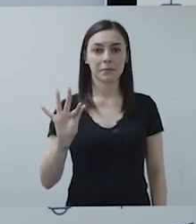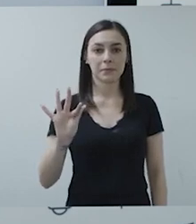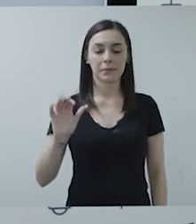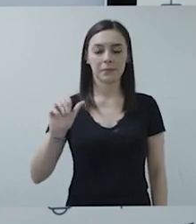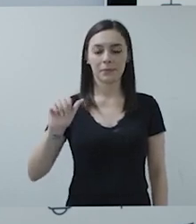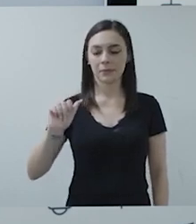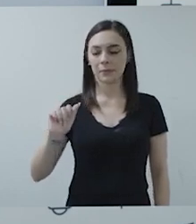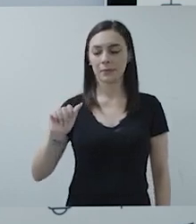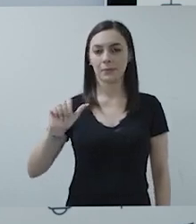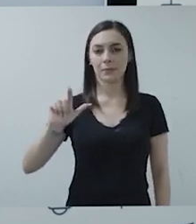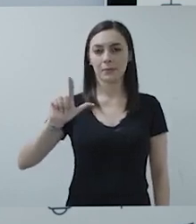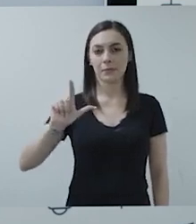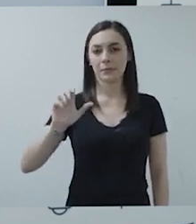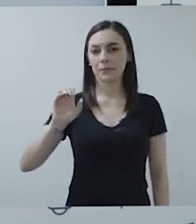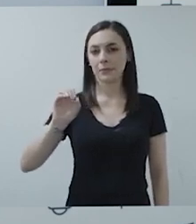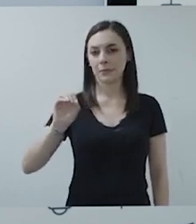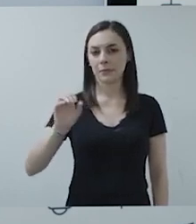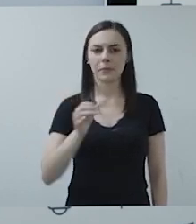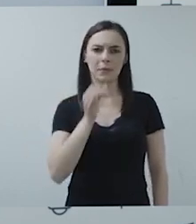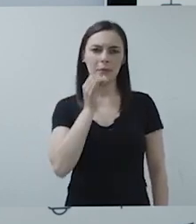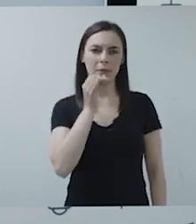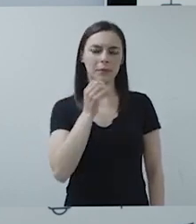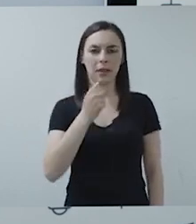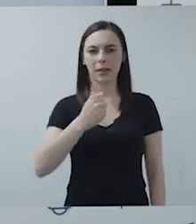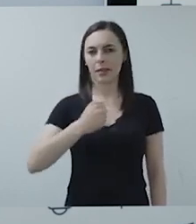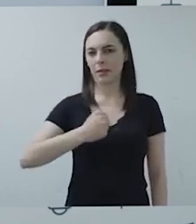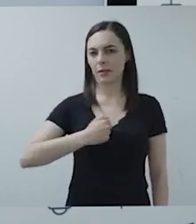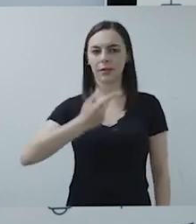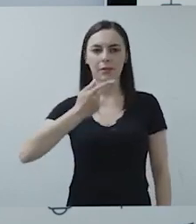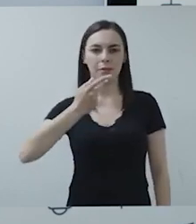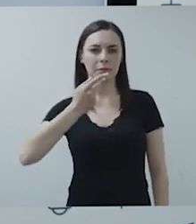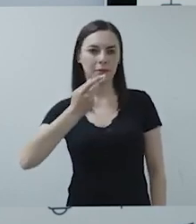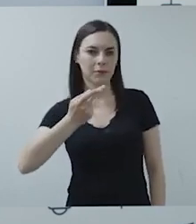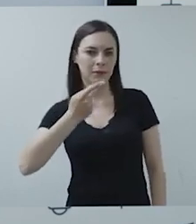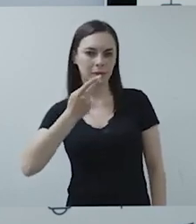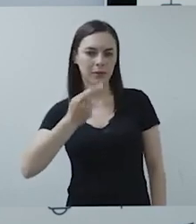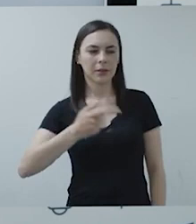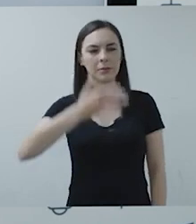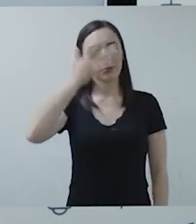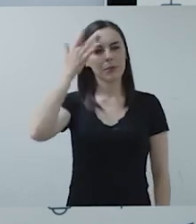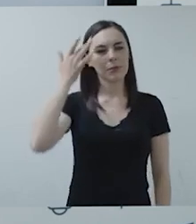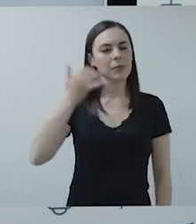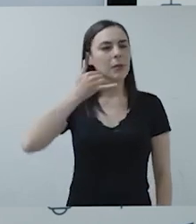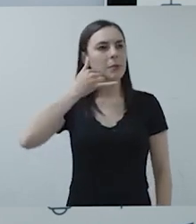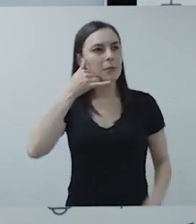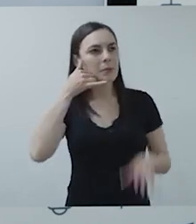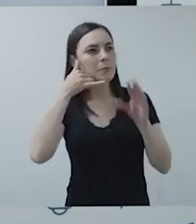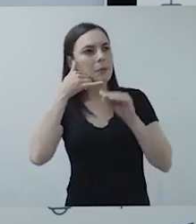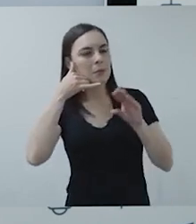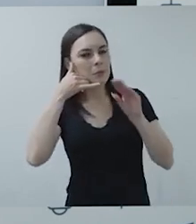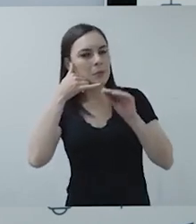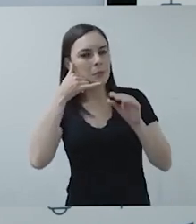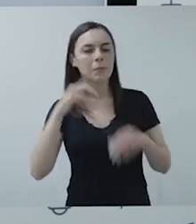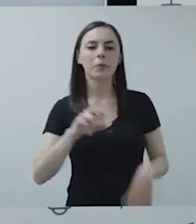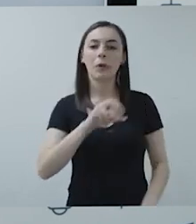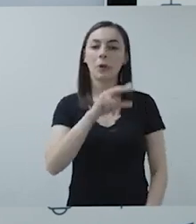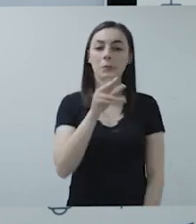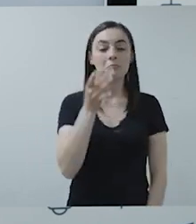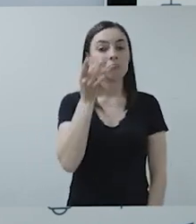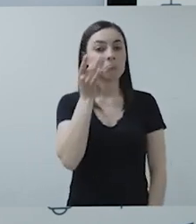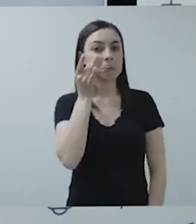falo. Falo quando eu falo com alguém, ao telefone ou pessoalmente.